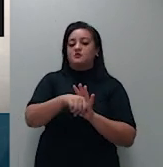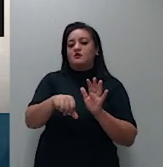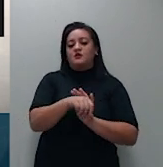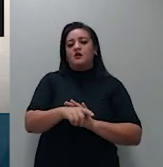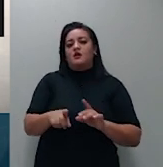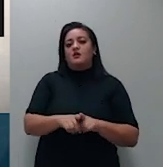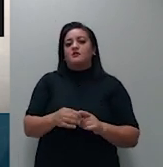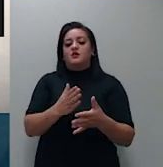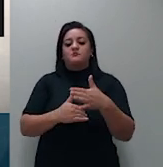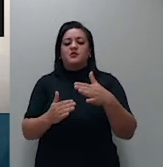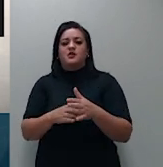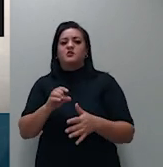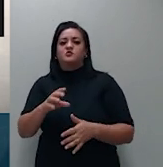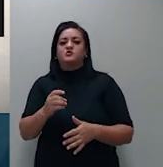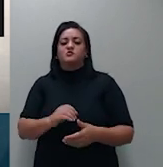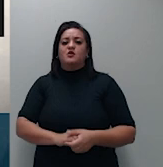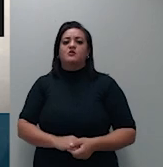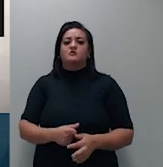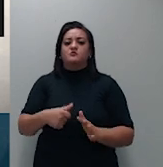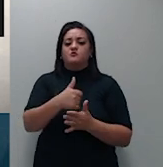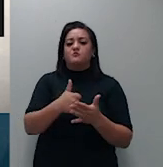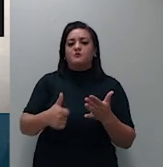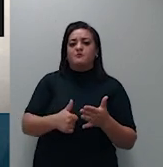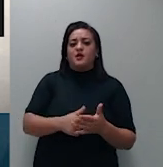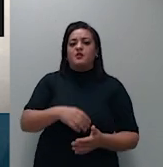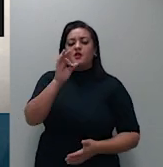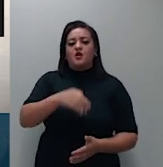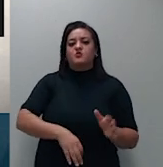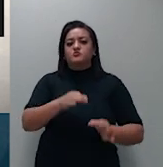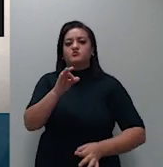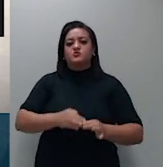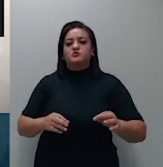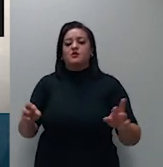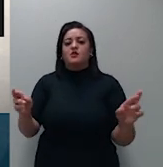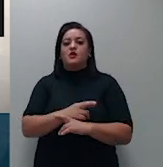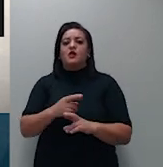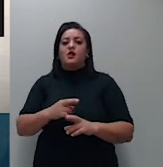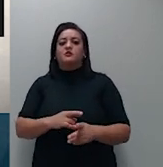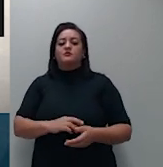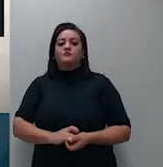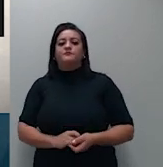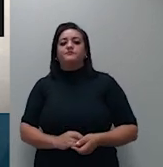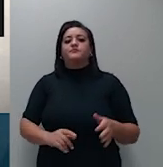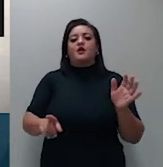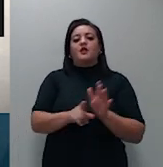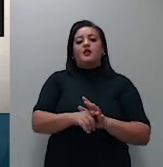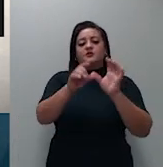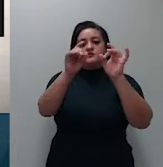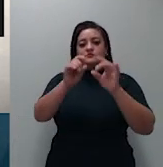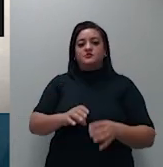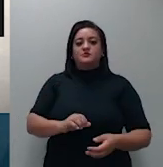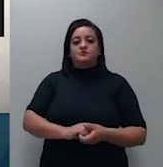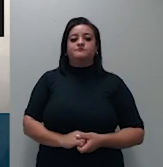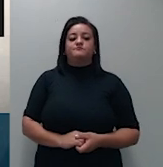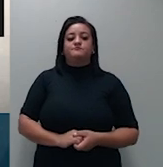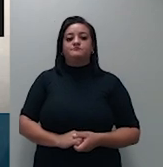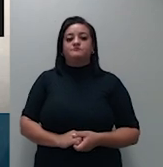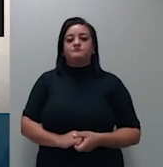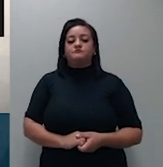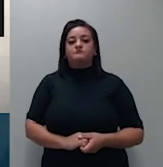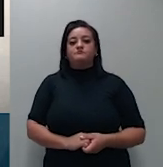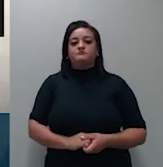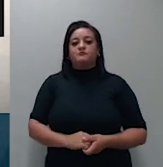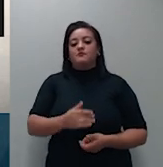descumprimento da ordem judicial a que se refere o dispositivo da Lei especial não peça